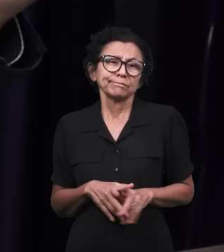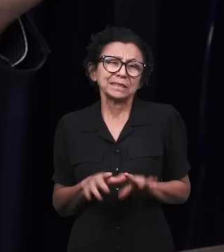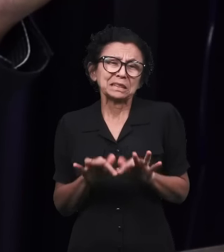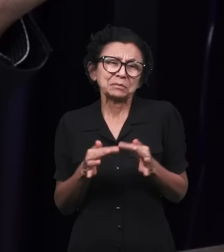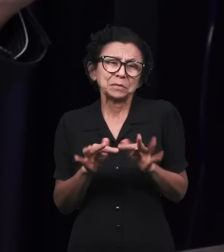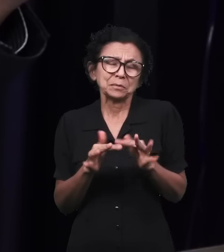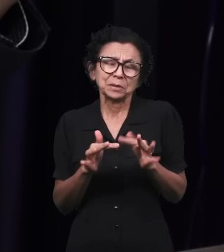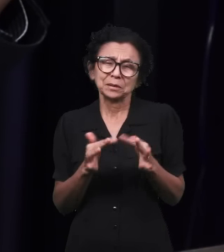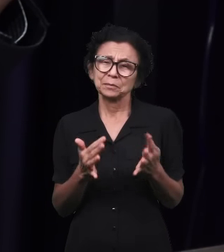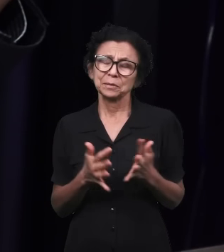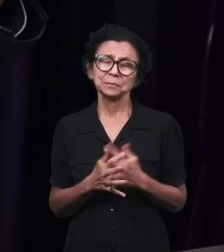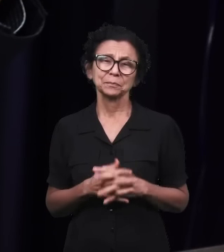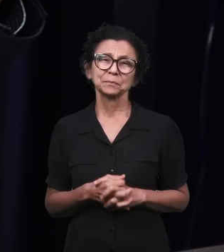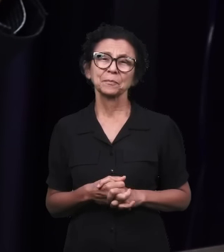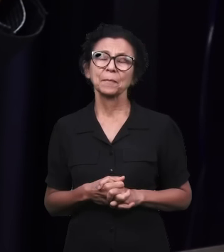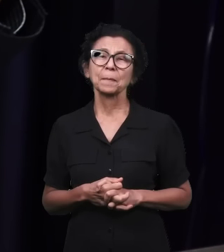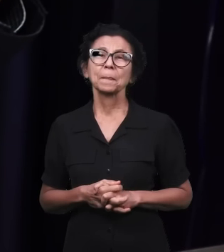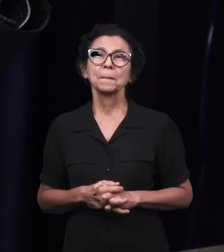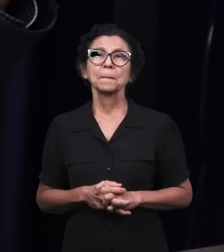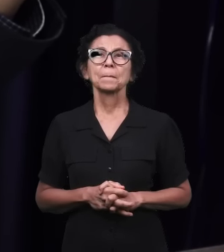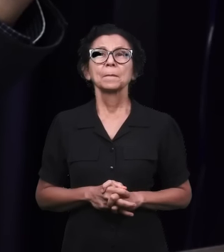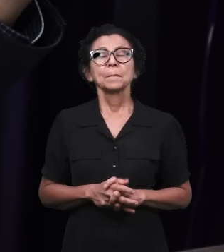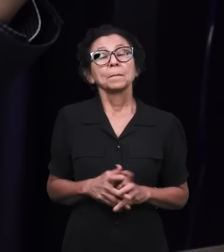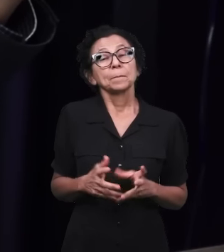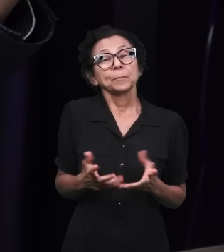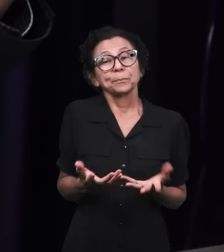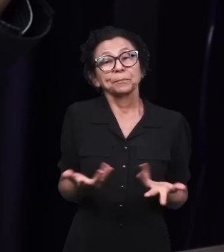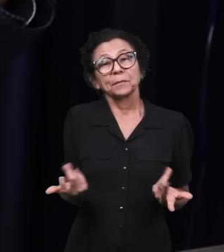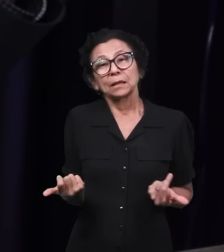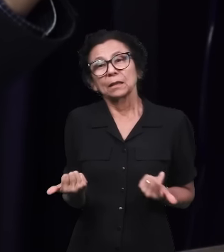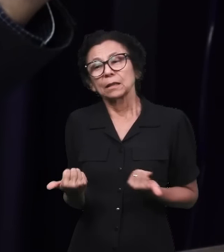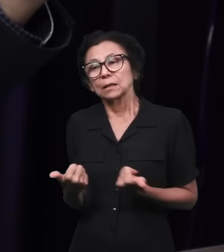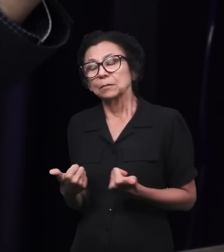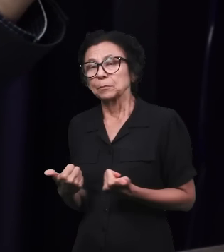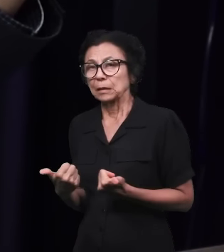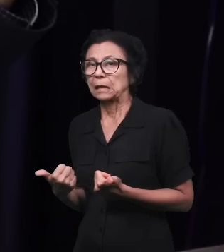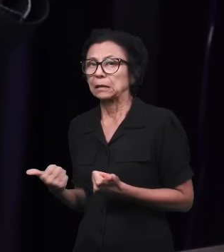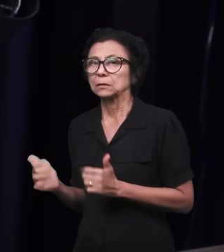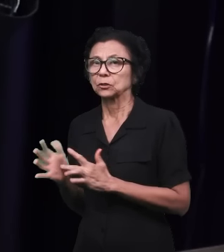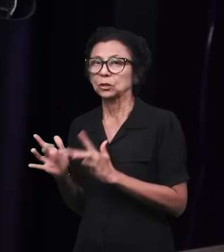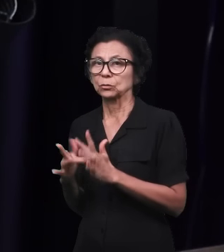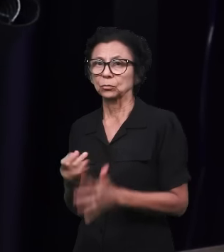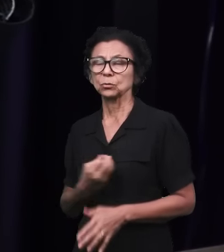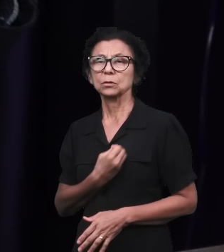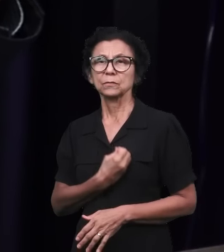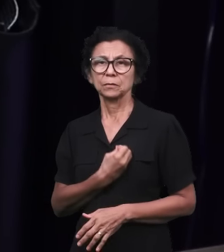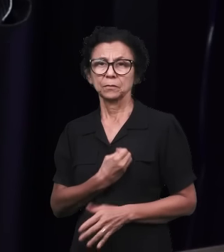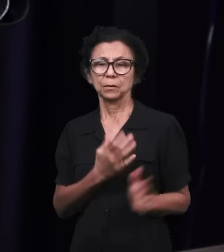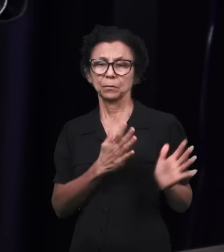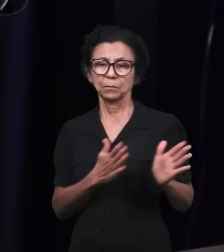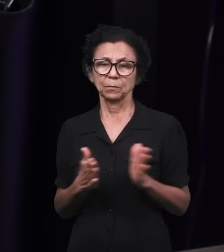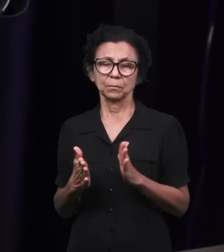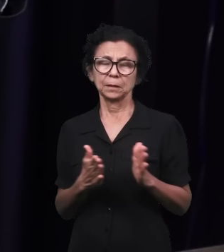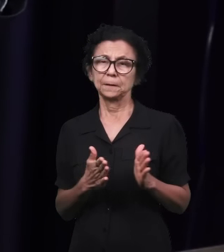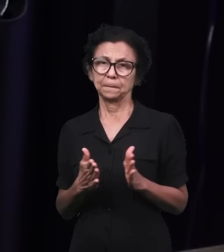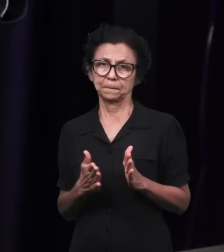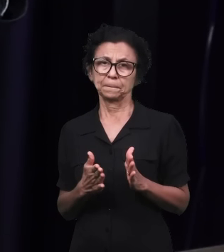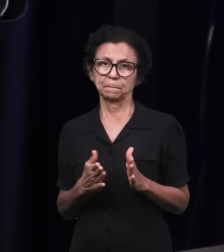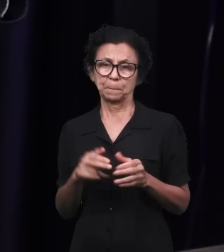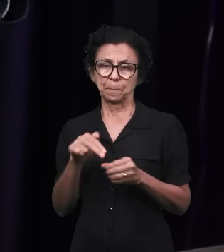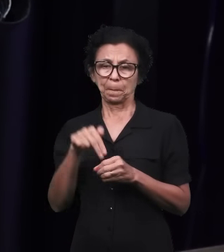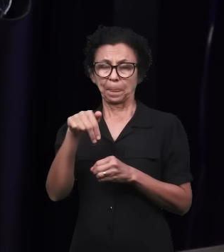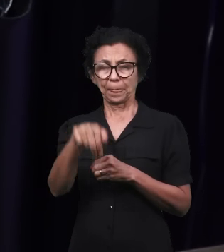Mas ali Jesus viveu uma parte da sua vida, era conhecido, e ali Nazaré era